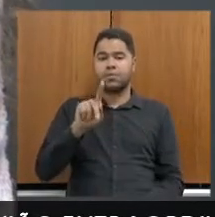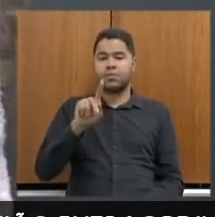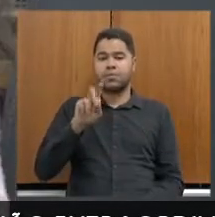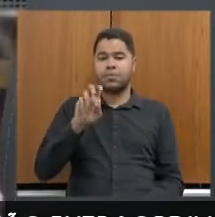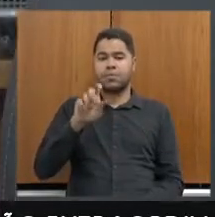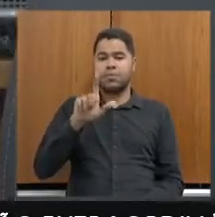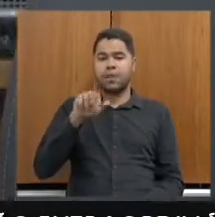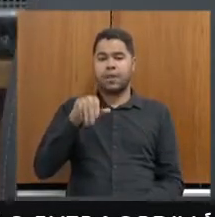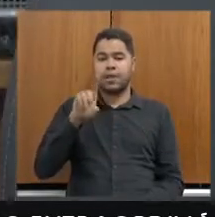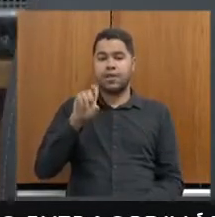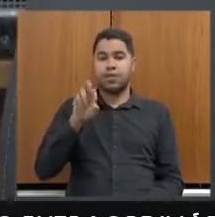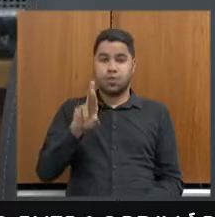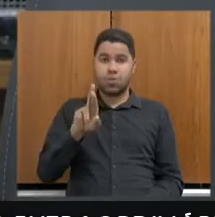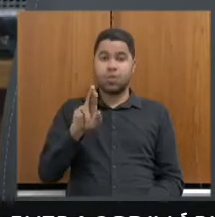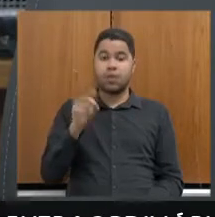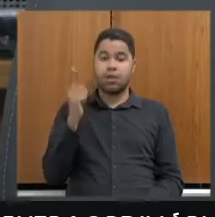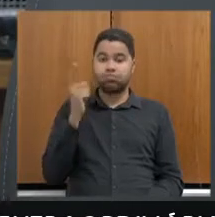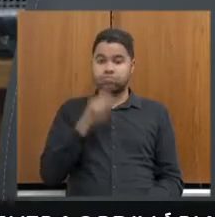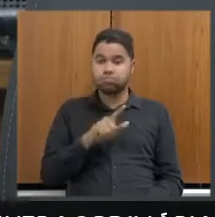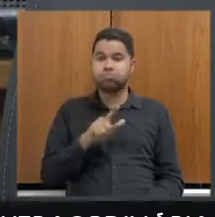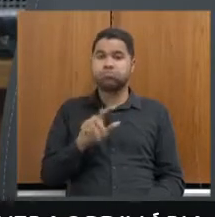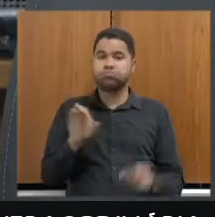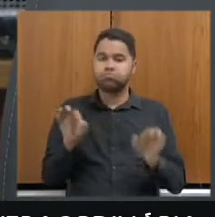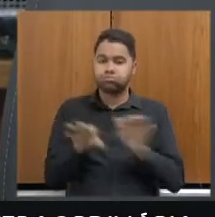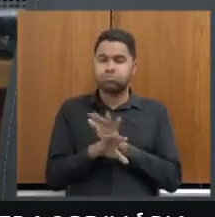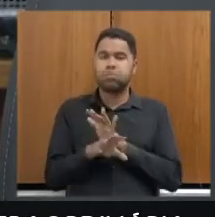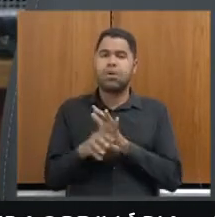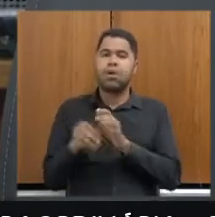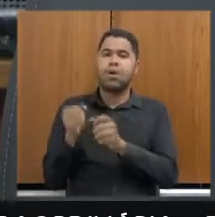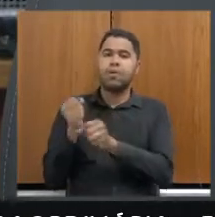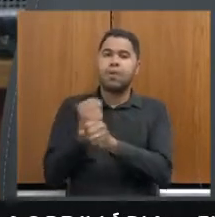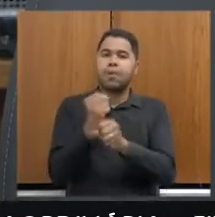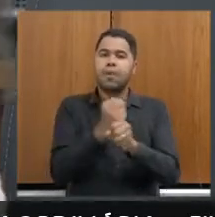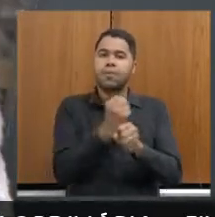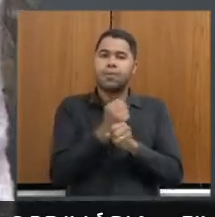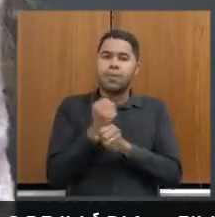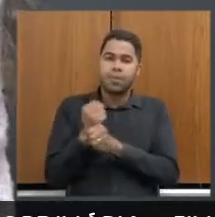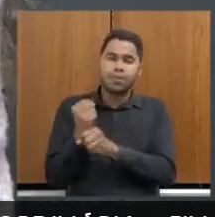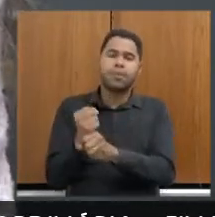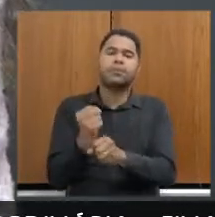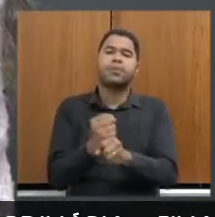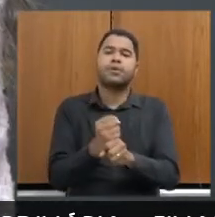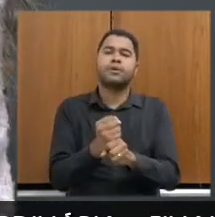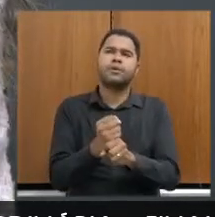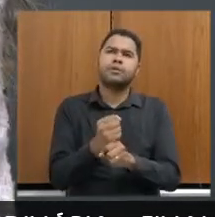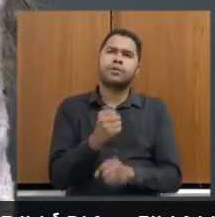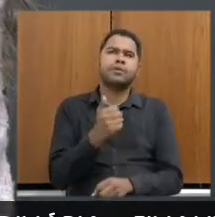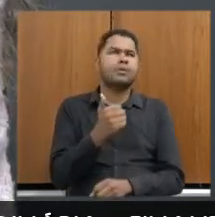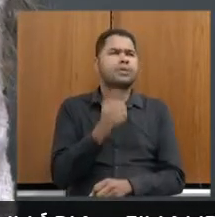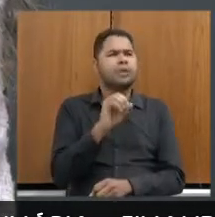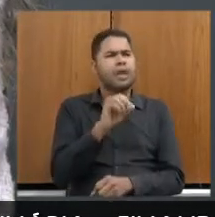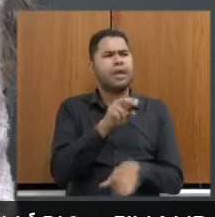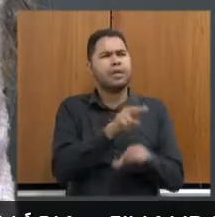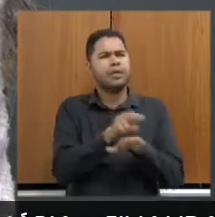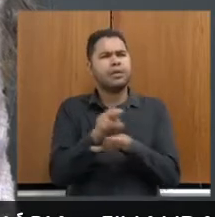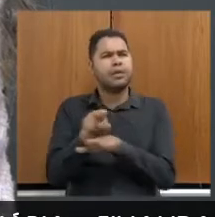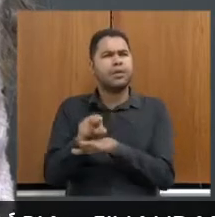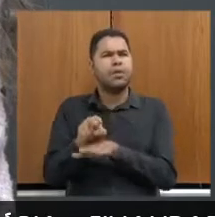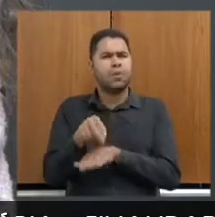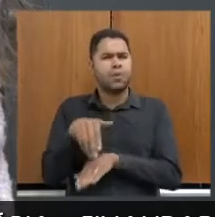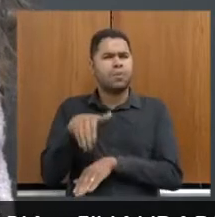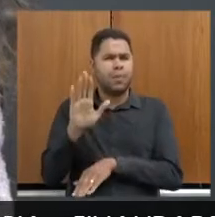estamos concluindo a construção a construção de dez leitos de UTI e dessa ou mais